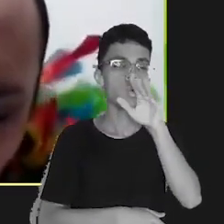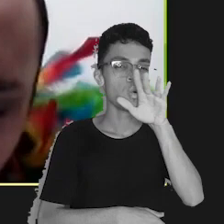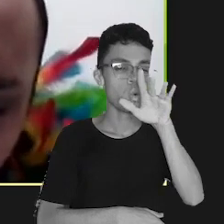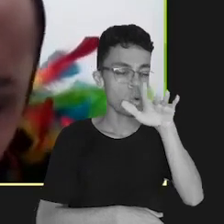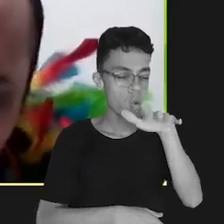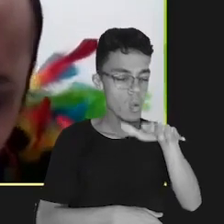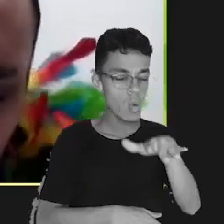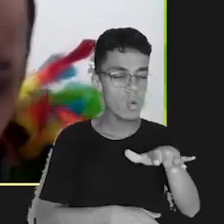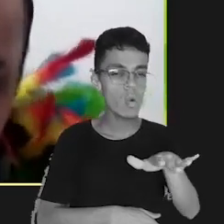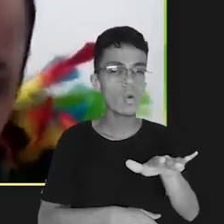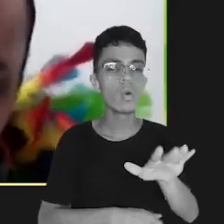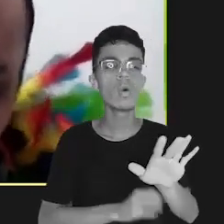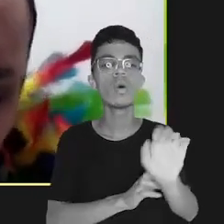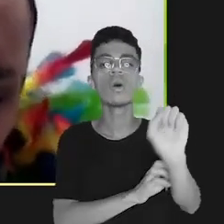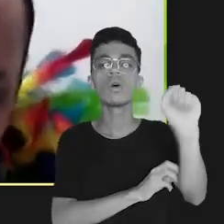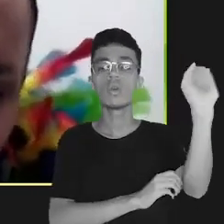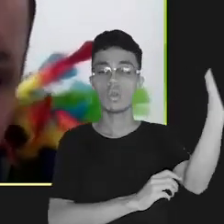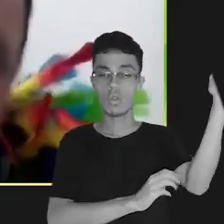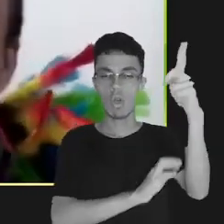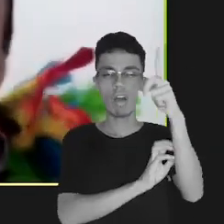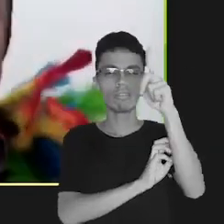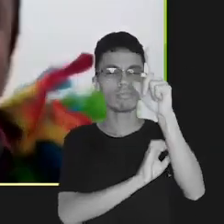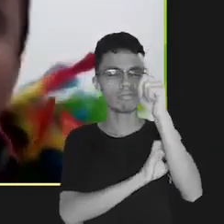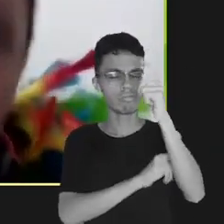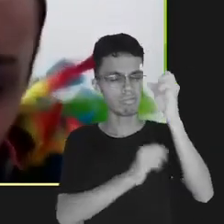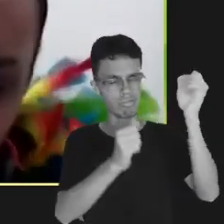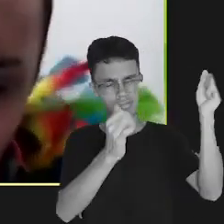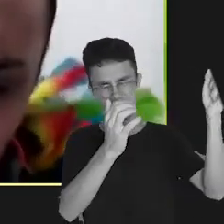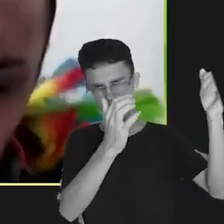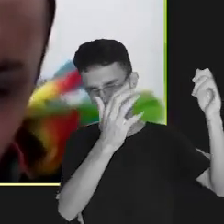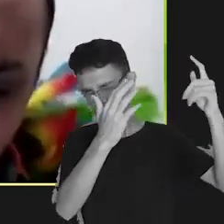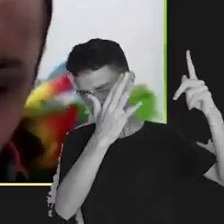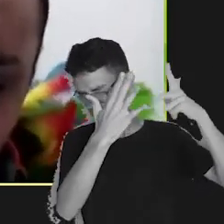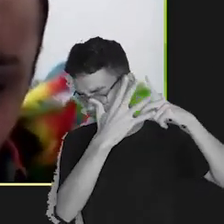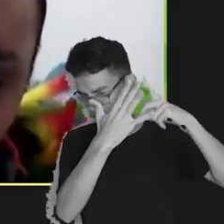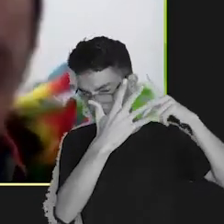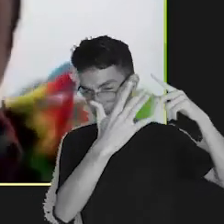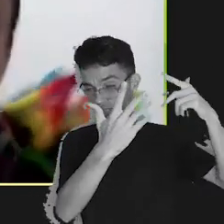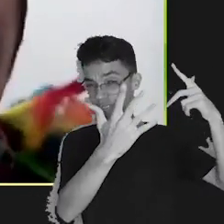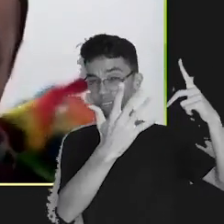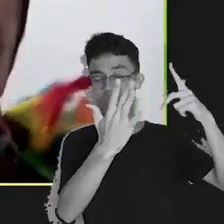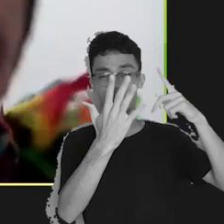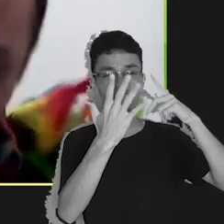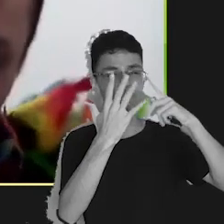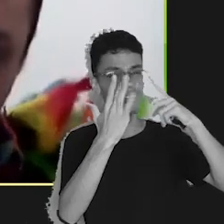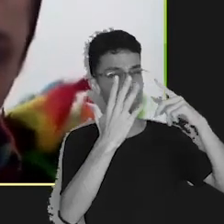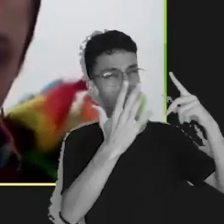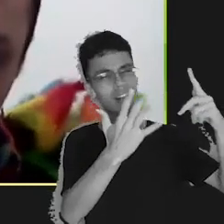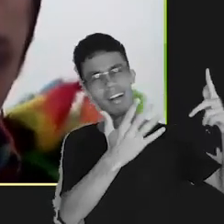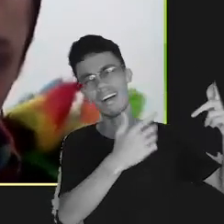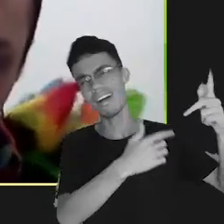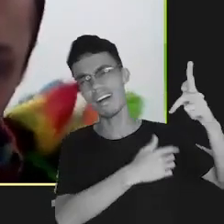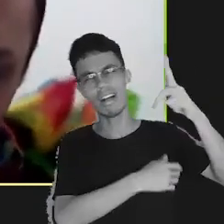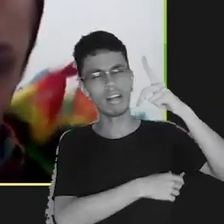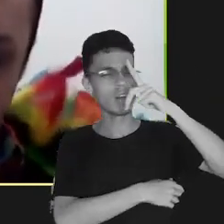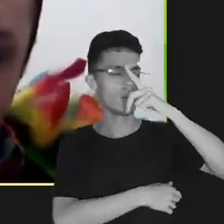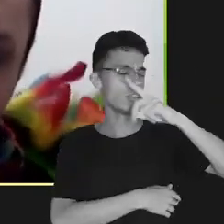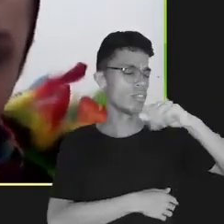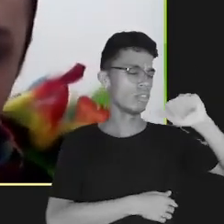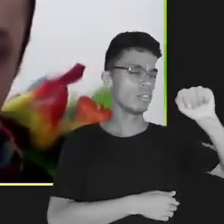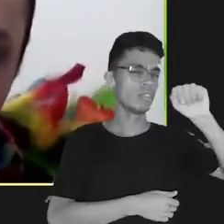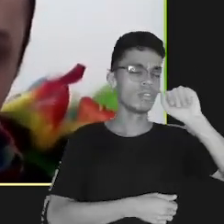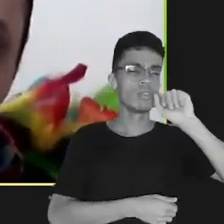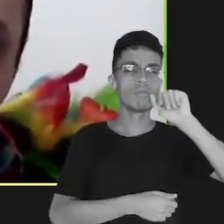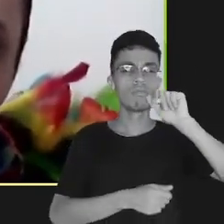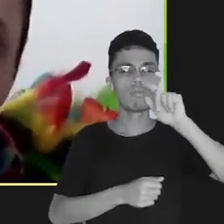pequenino corpo e um sol tão absurdo, tão crescente nessa tarde de águas. Súbito que vejo um esticar